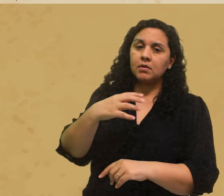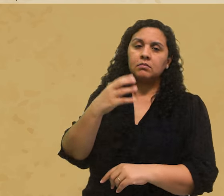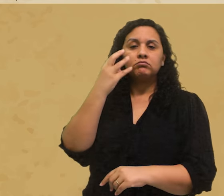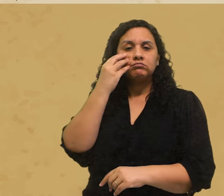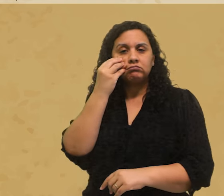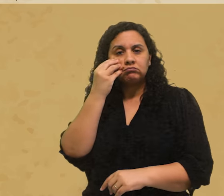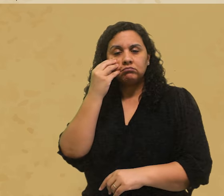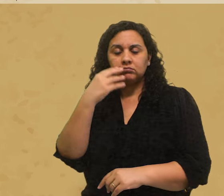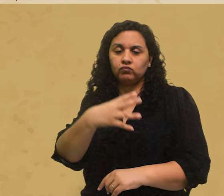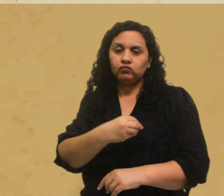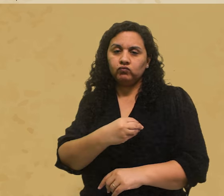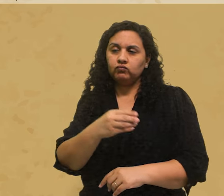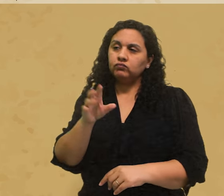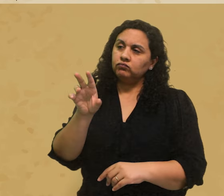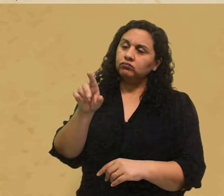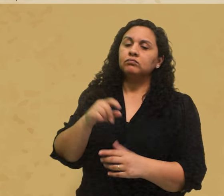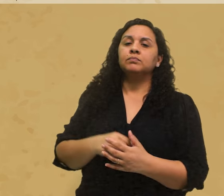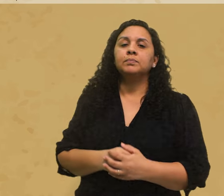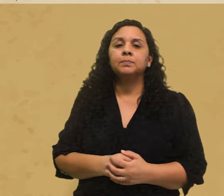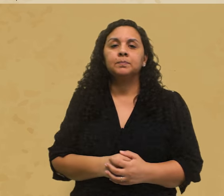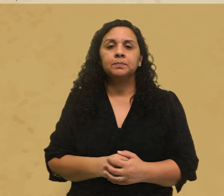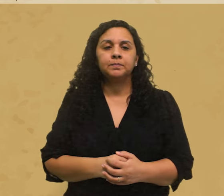seio como objeto parcial.